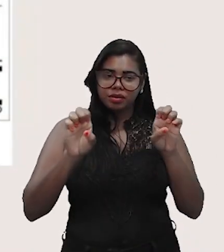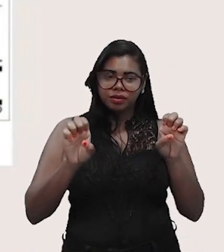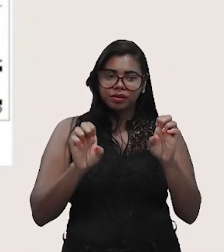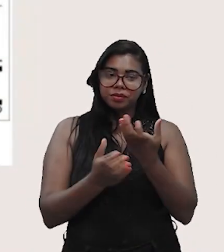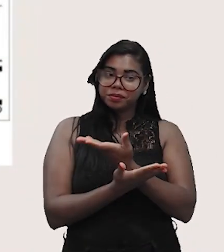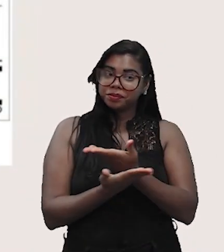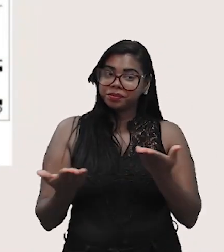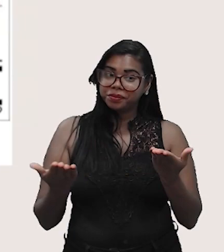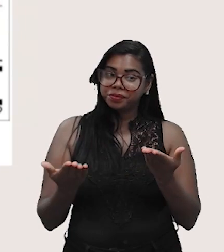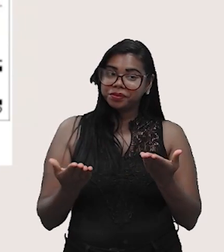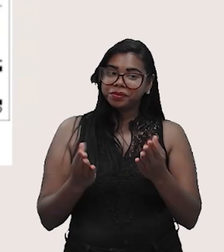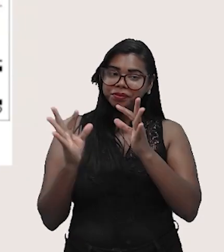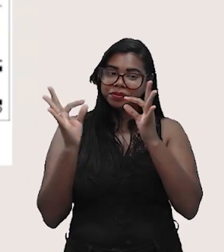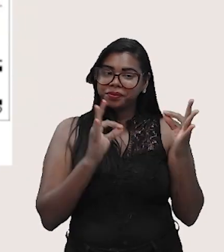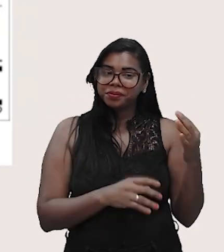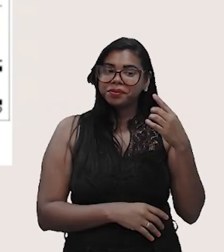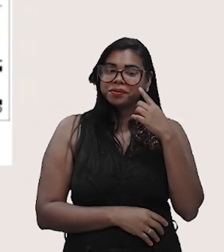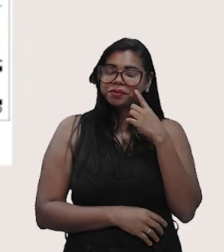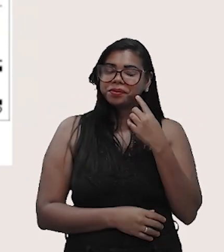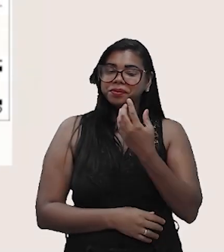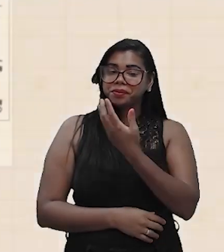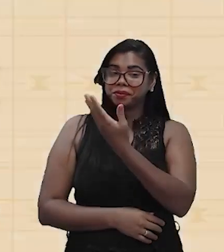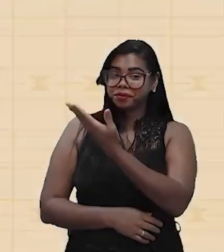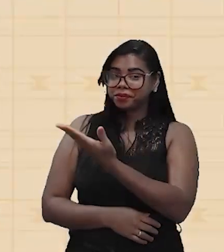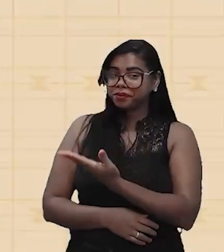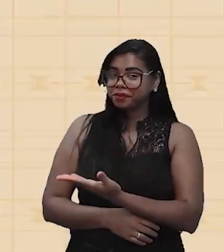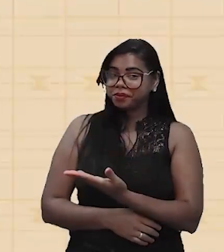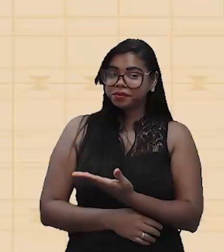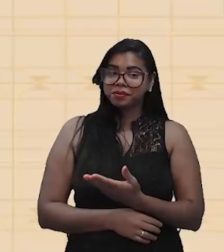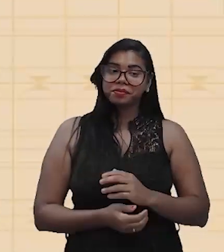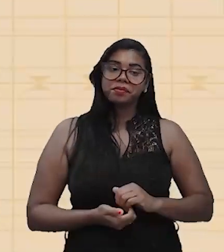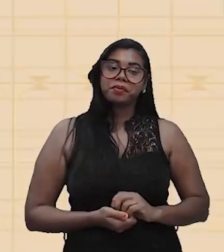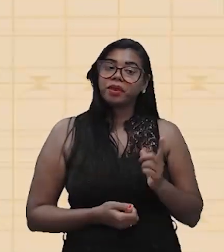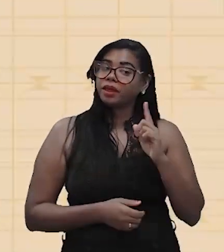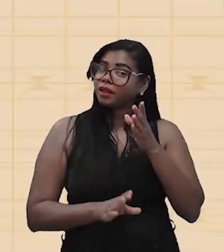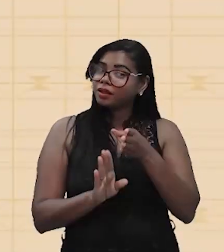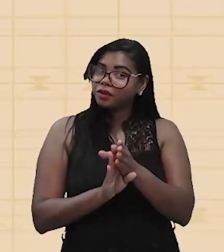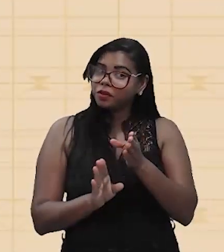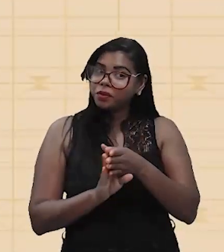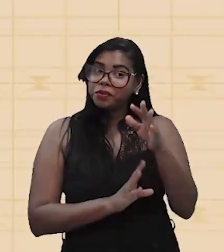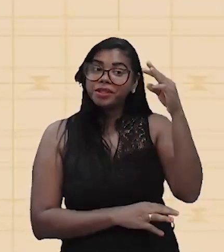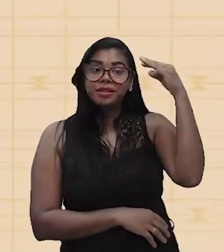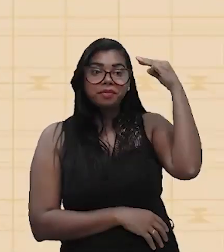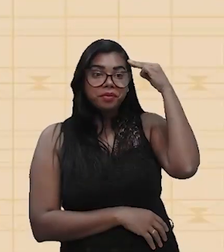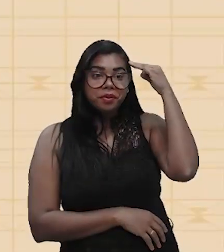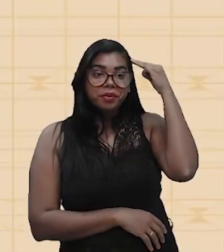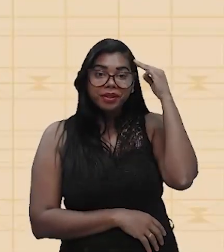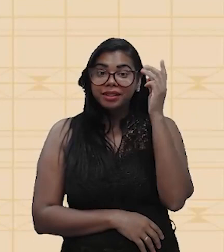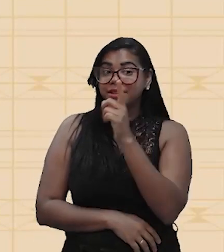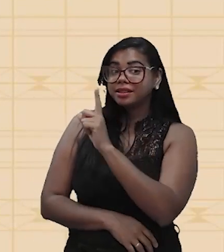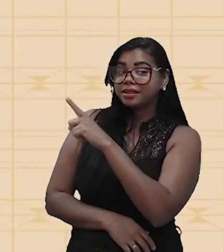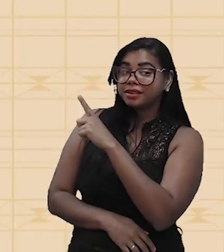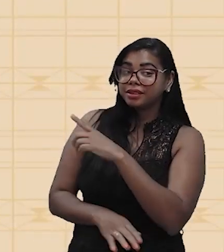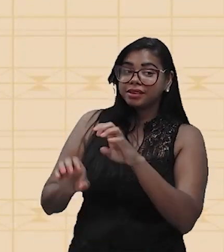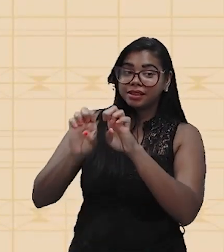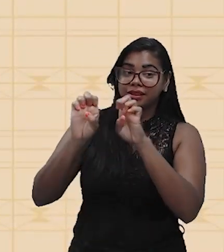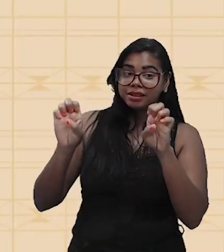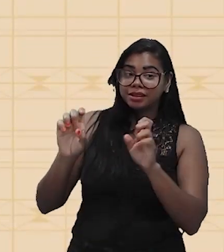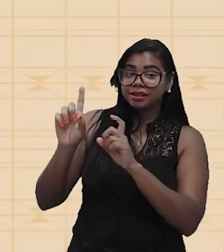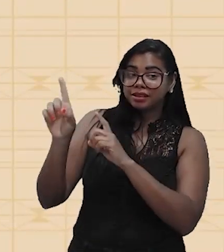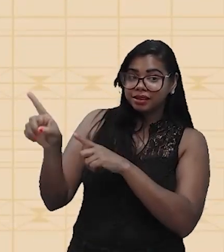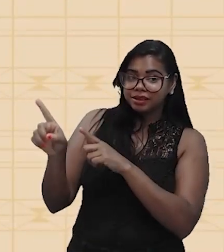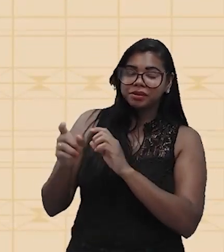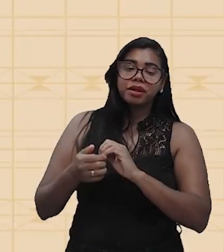sendo bem sincero, eu não te aconselho a memorizar a equação do jeito que está aí. E aí você deve estar